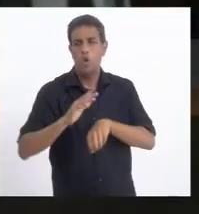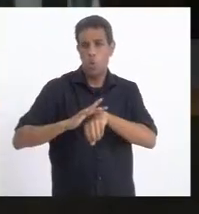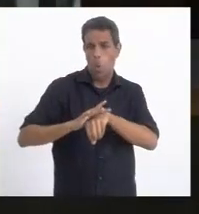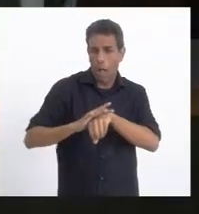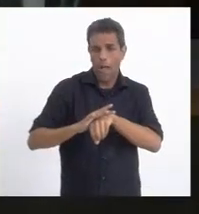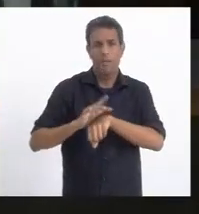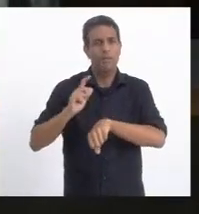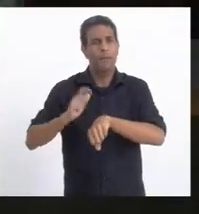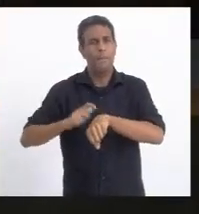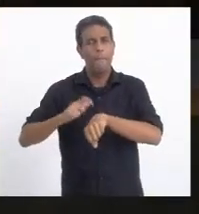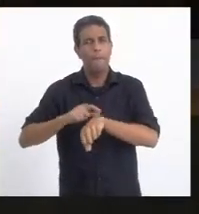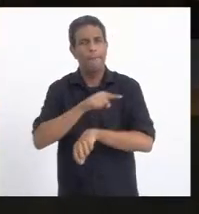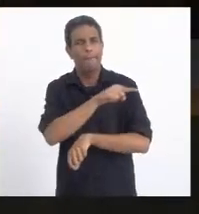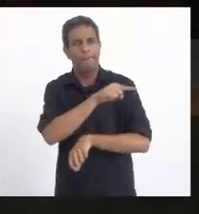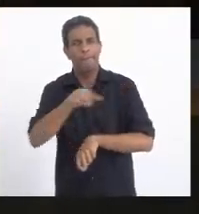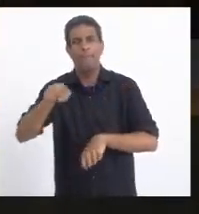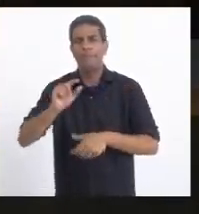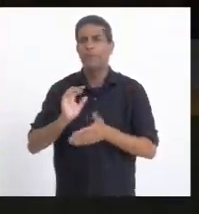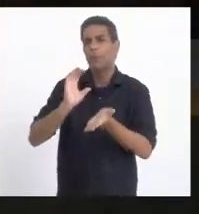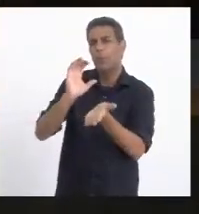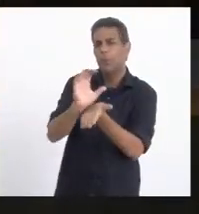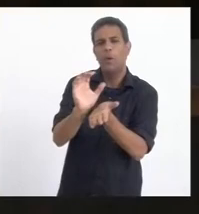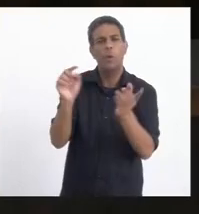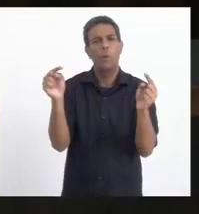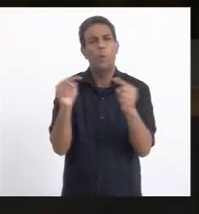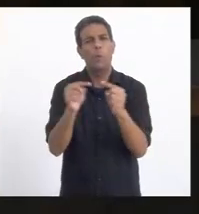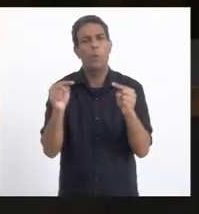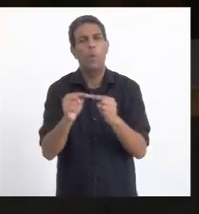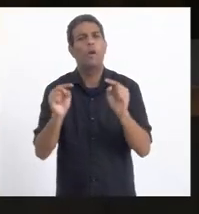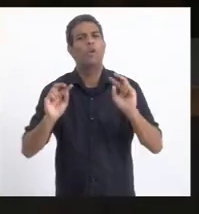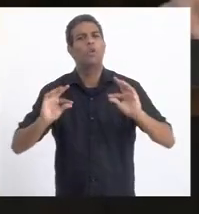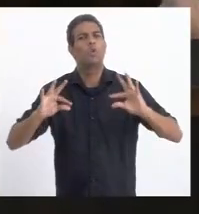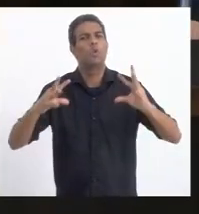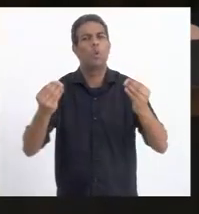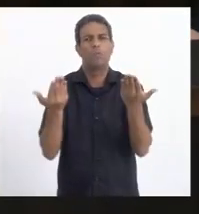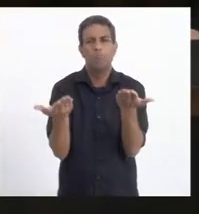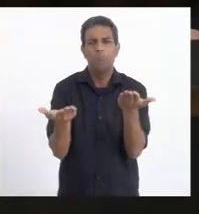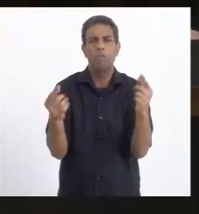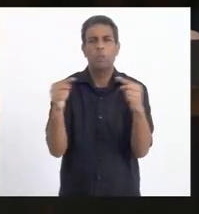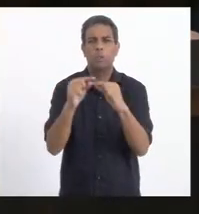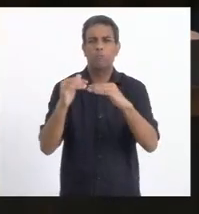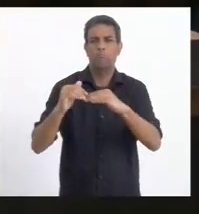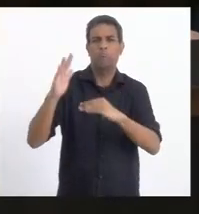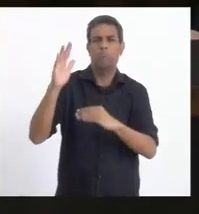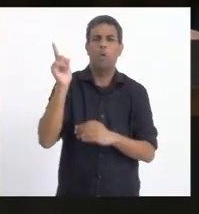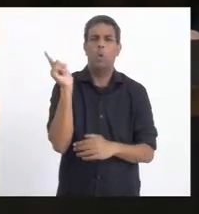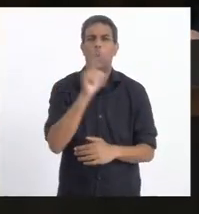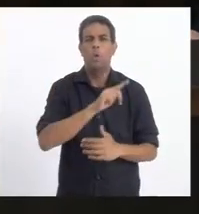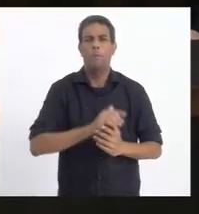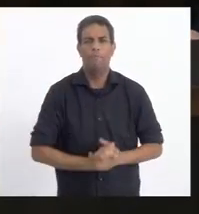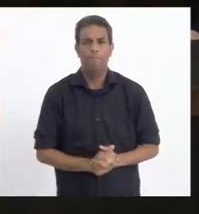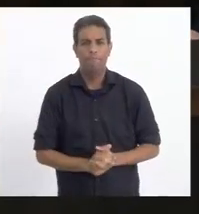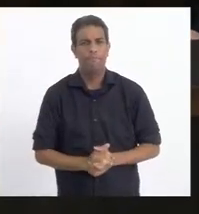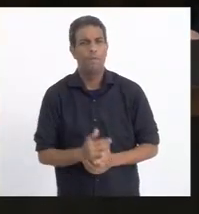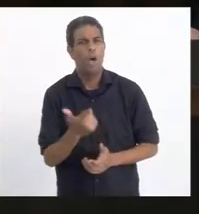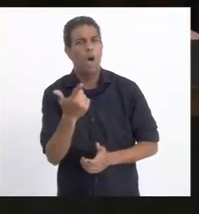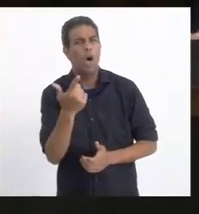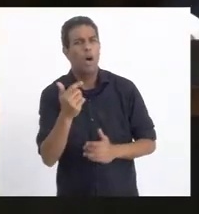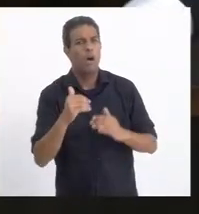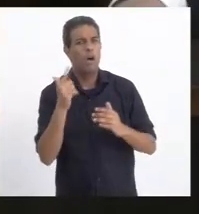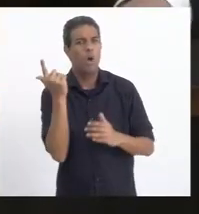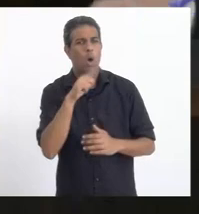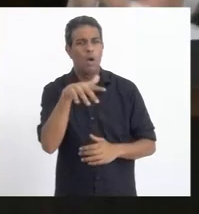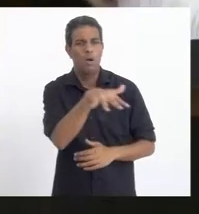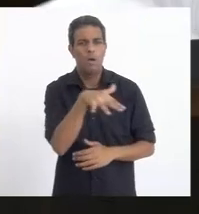o montante contributo atribuição incidirá somente sobre o que ultrapassar o dobro do teto